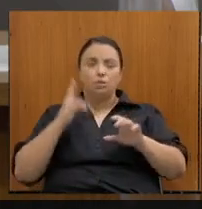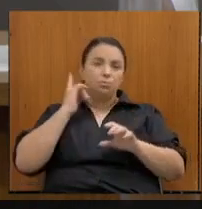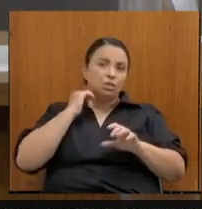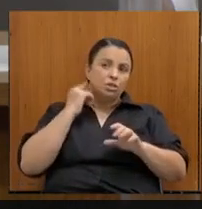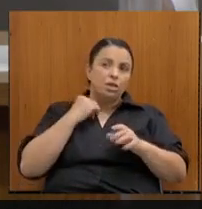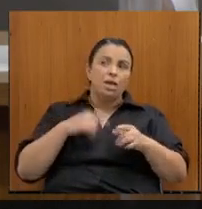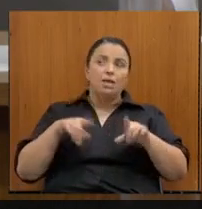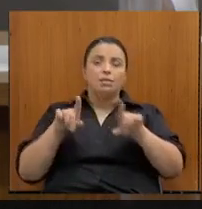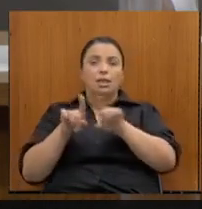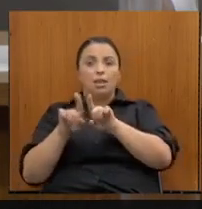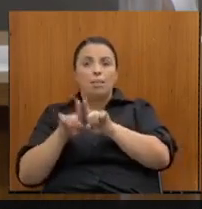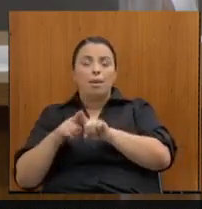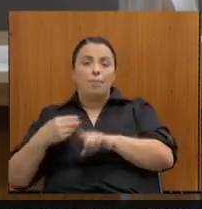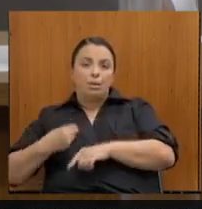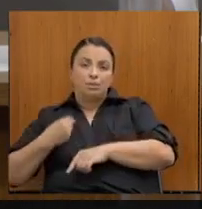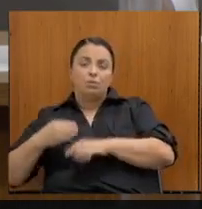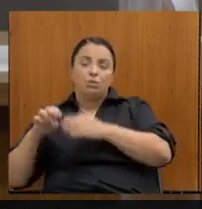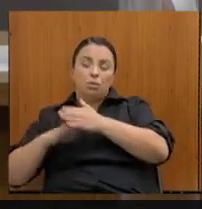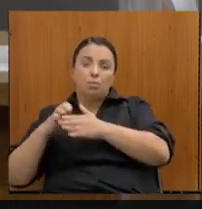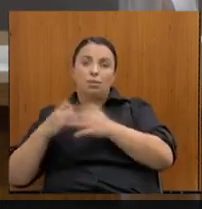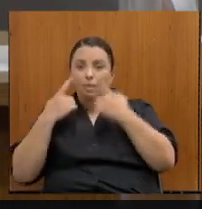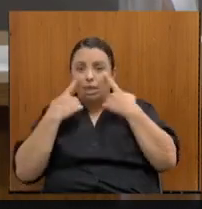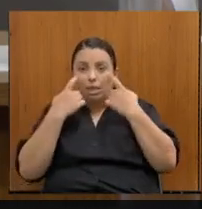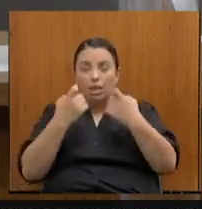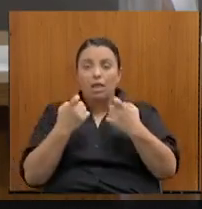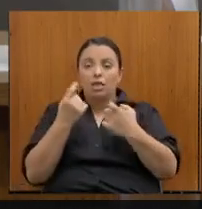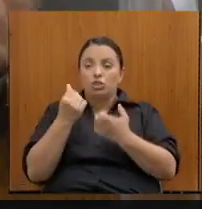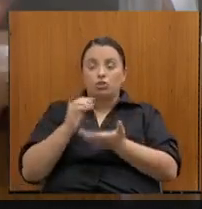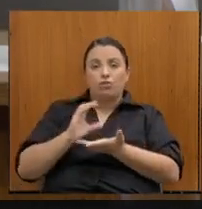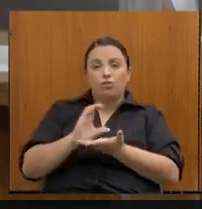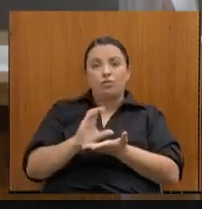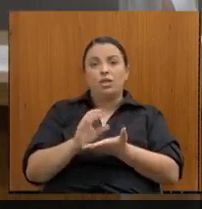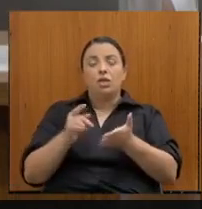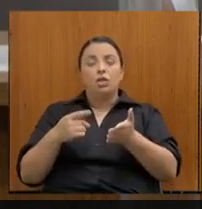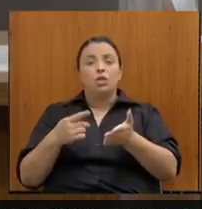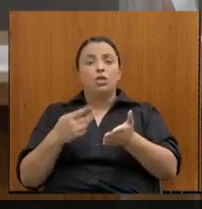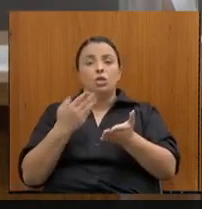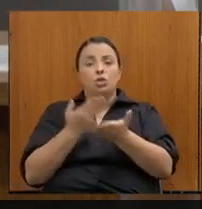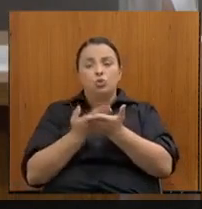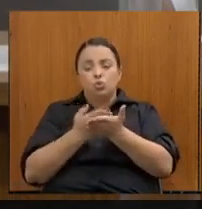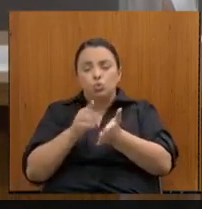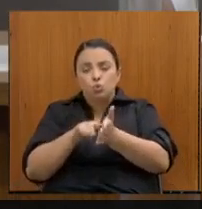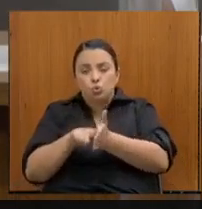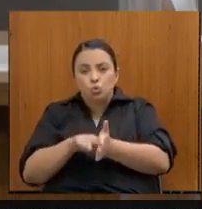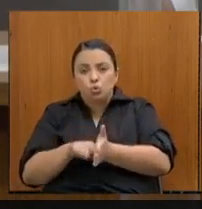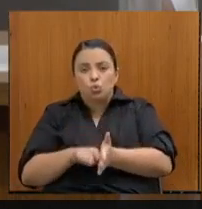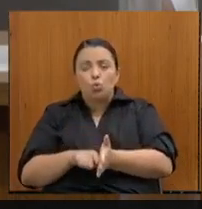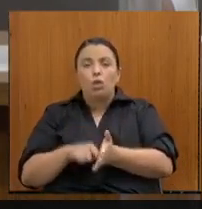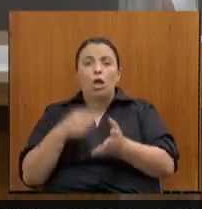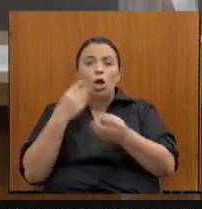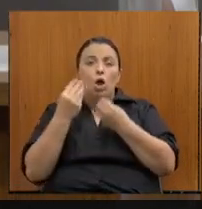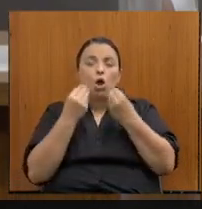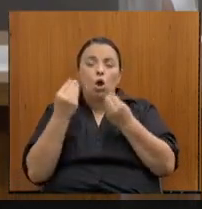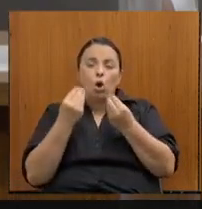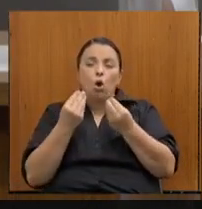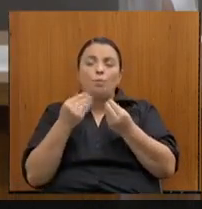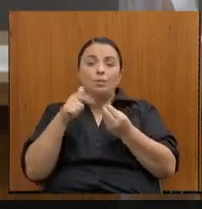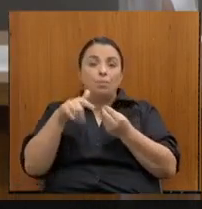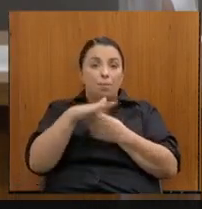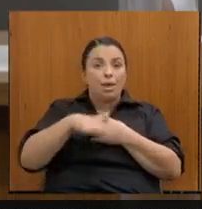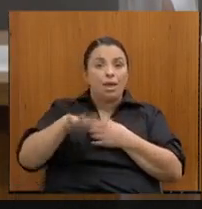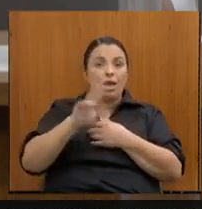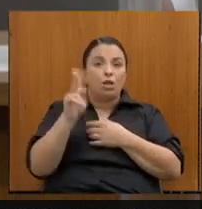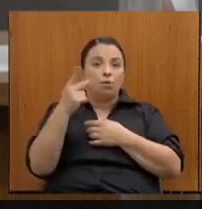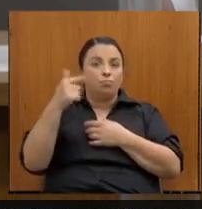interesse em investir né e estudar soluções no hidrogênio Verde bem como a participação de associação e também do Estado a gente